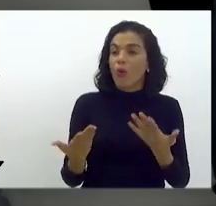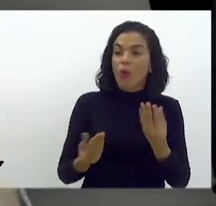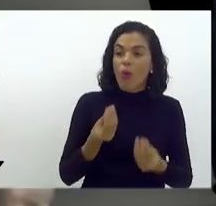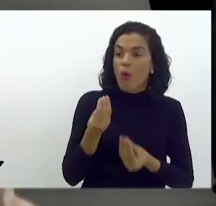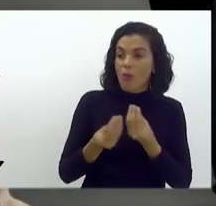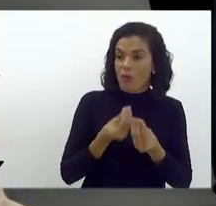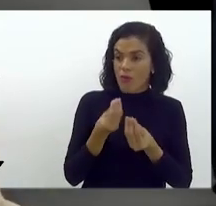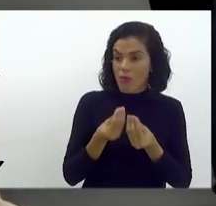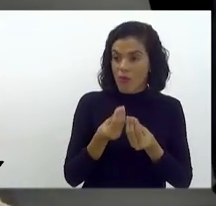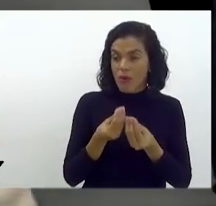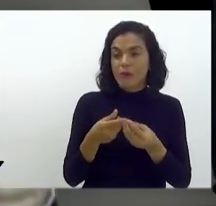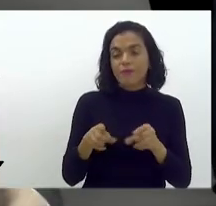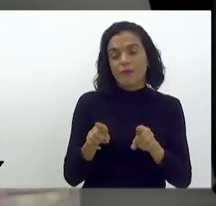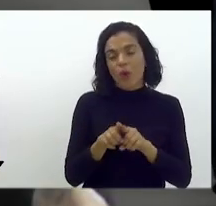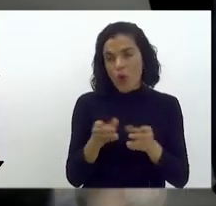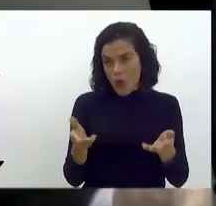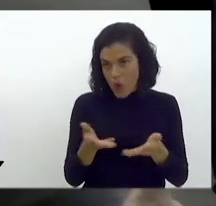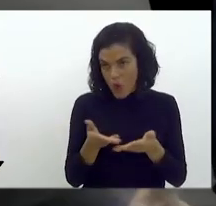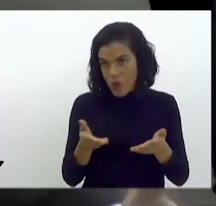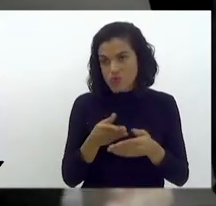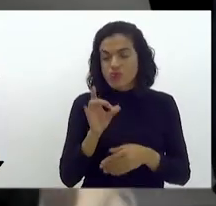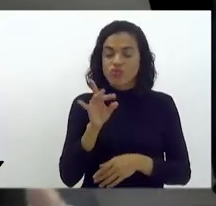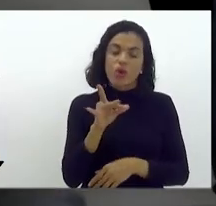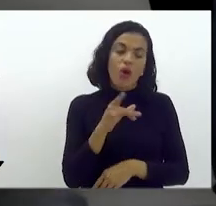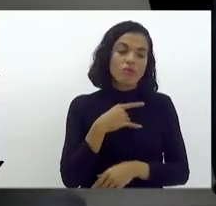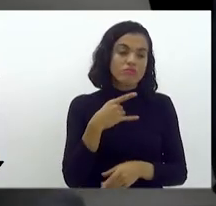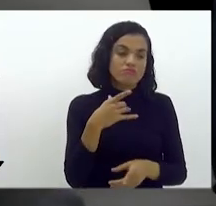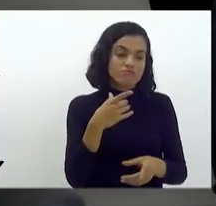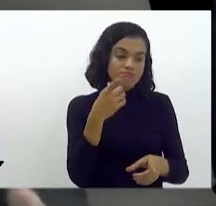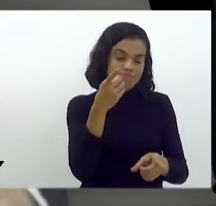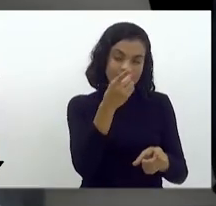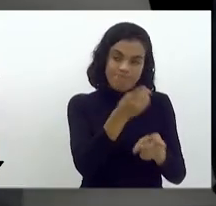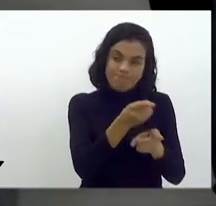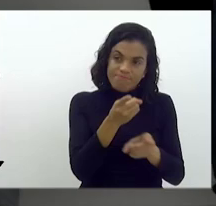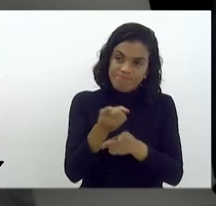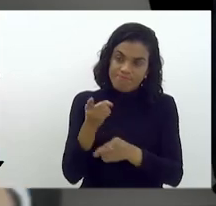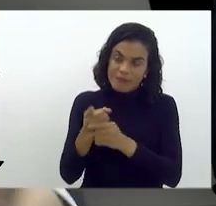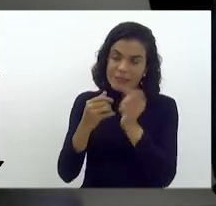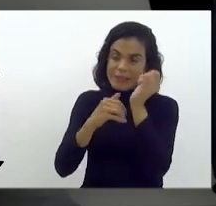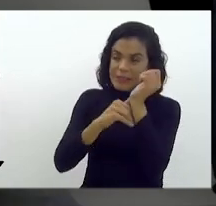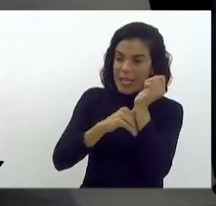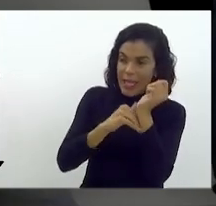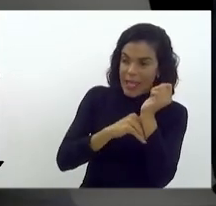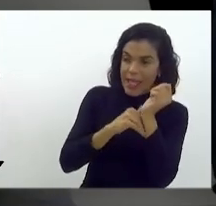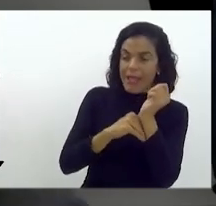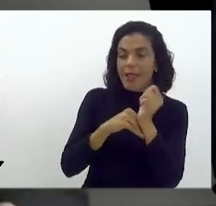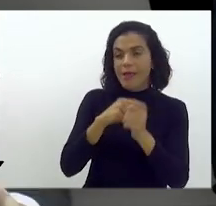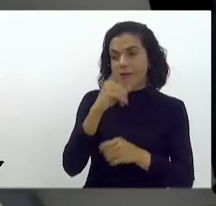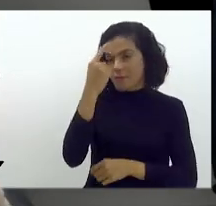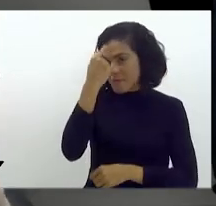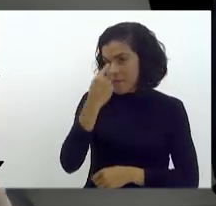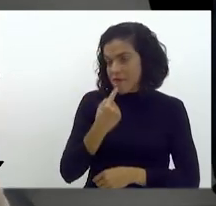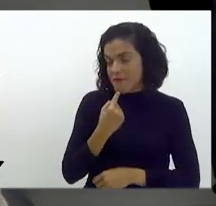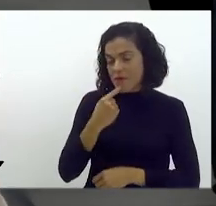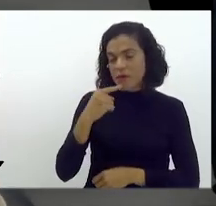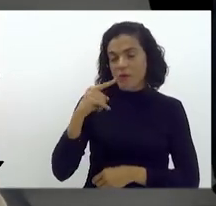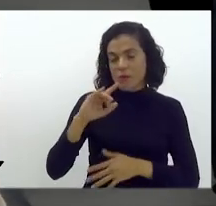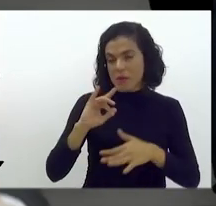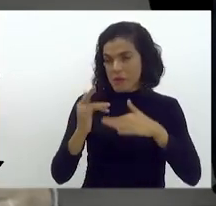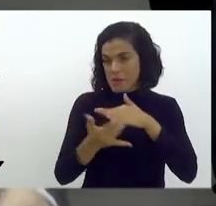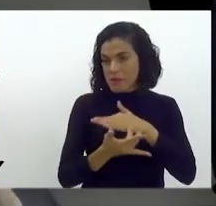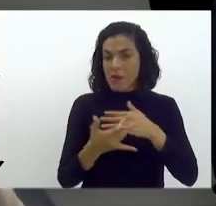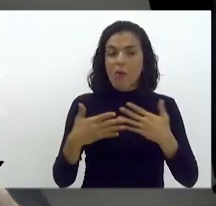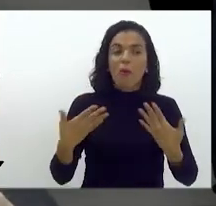como na verdade só se obtém dados cadastrais de um usuário de uma plataforma de um usuário de um perfil não eu não entendo